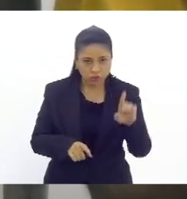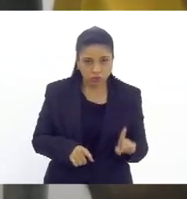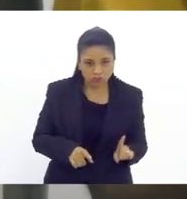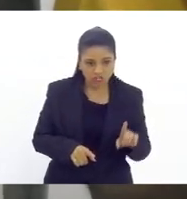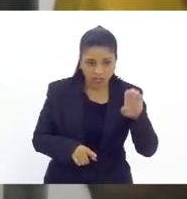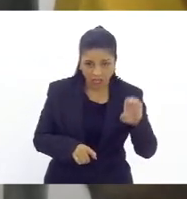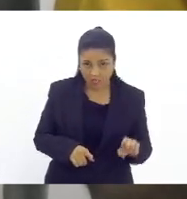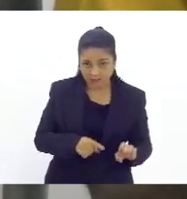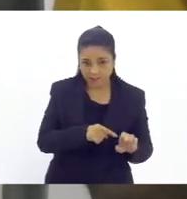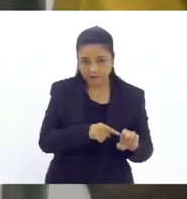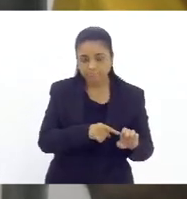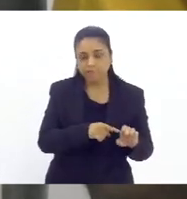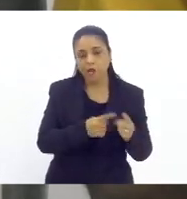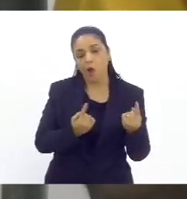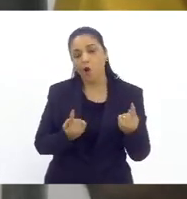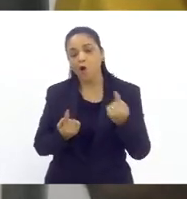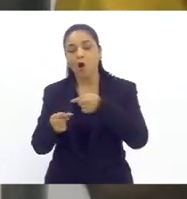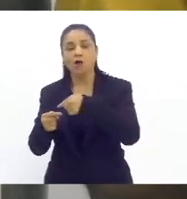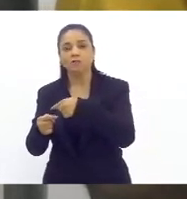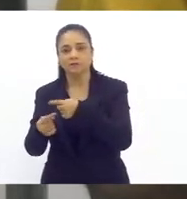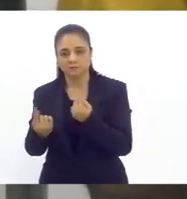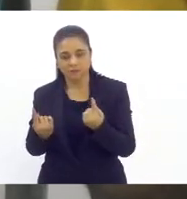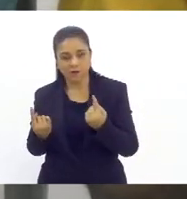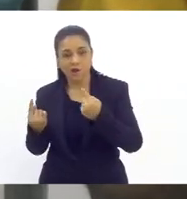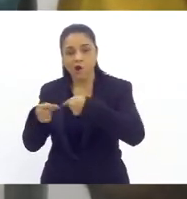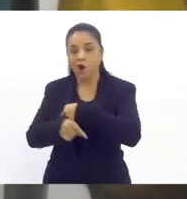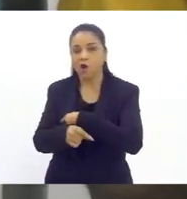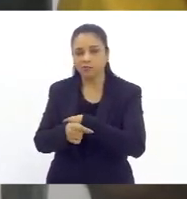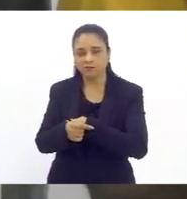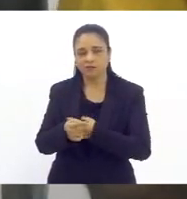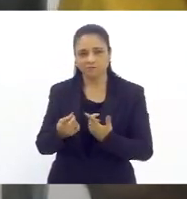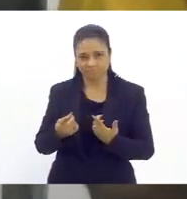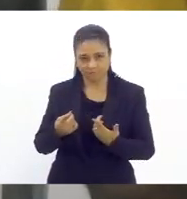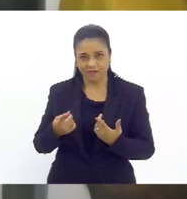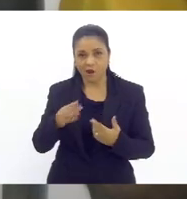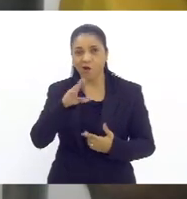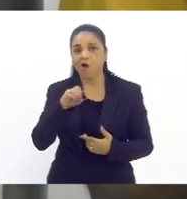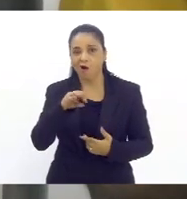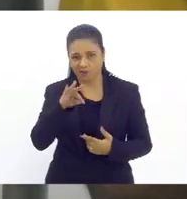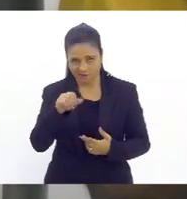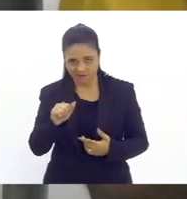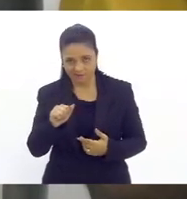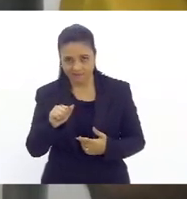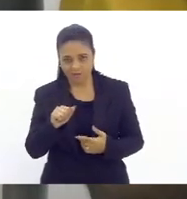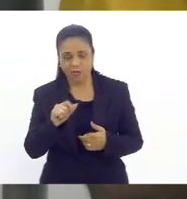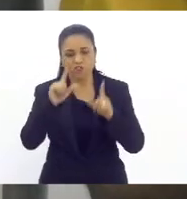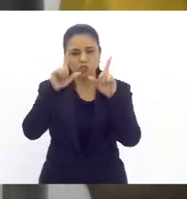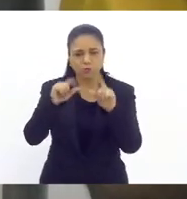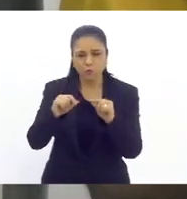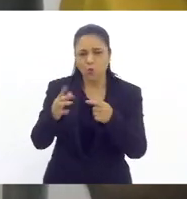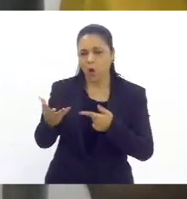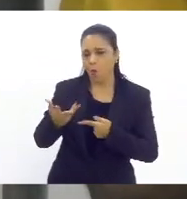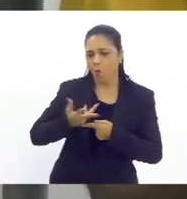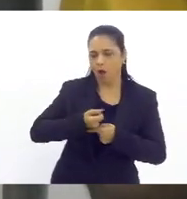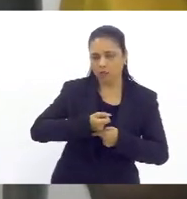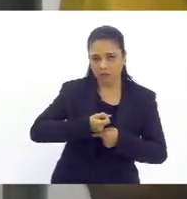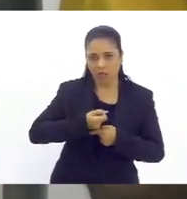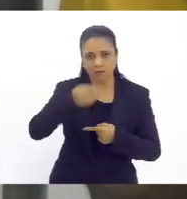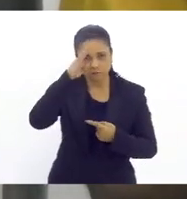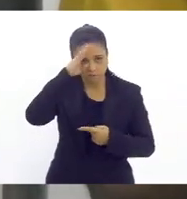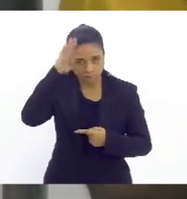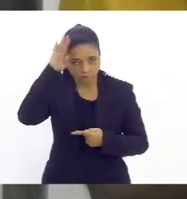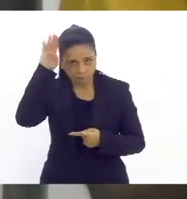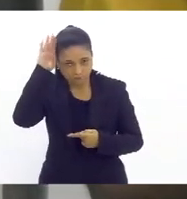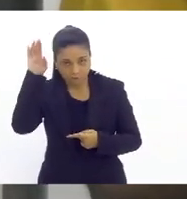que ia diminuir o padrão acadêmico a qualidade exatamente então E isso tem que ser realmente